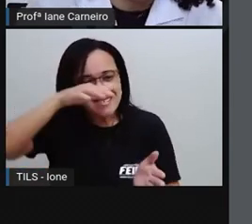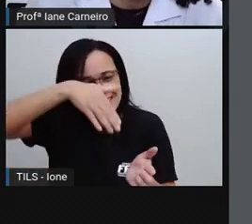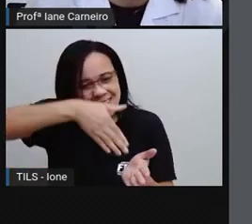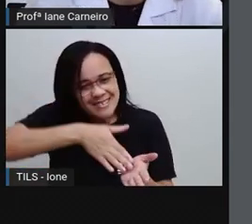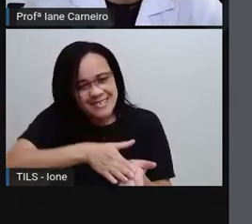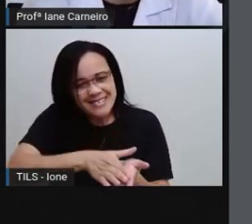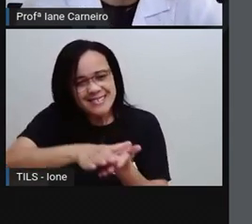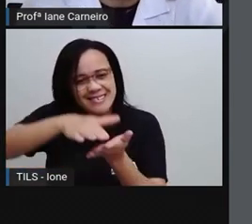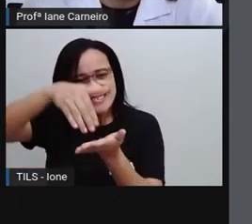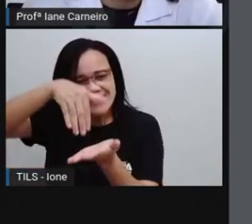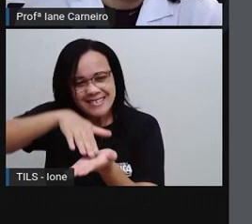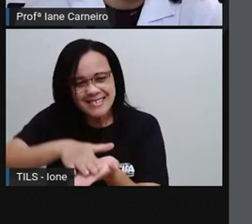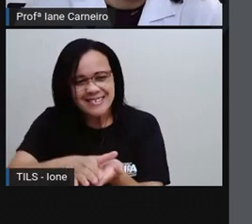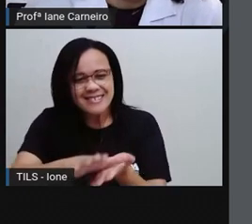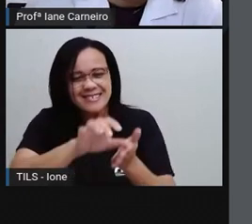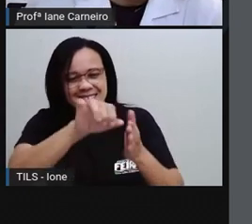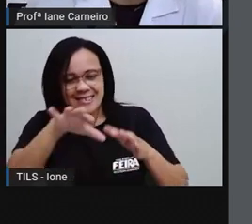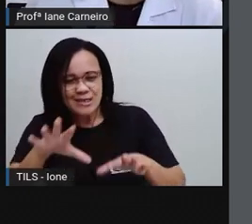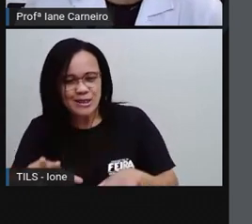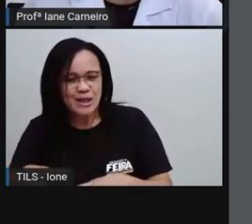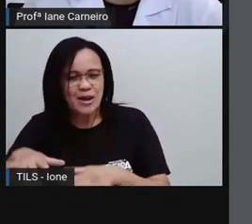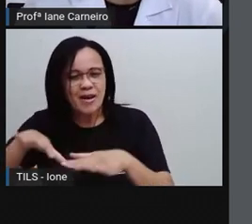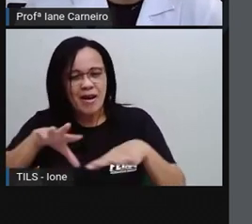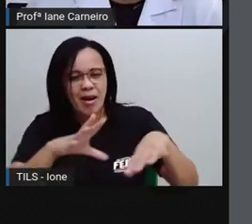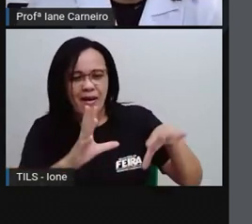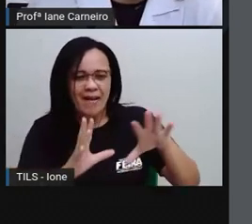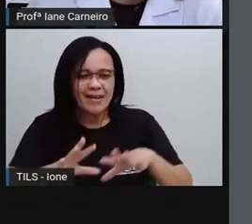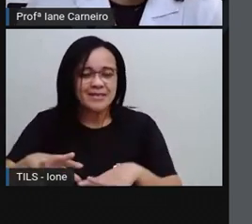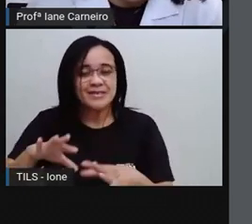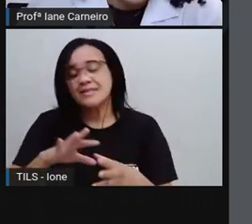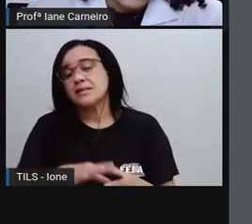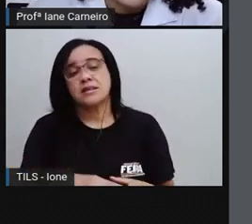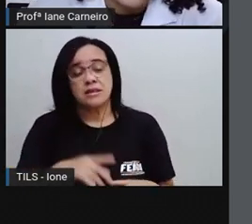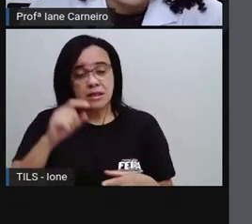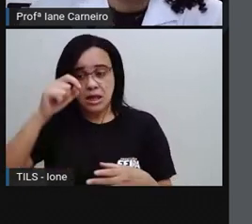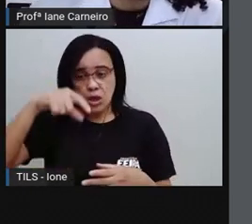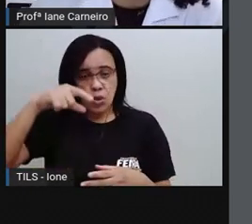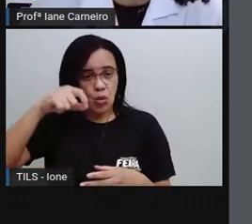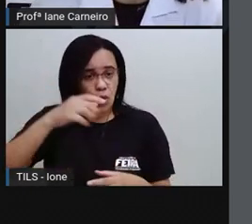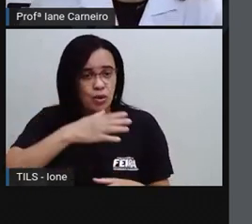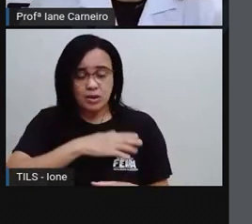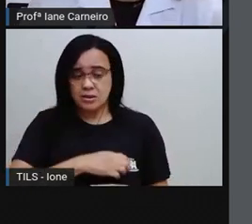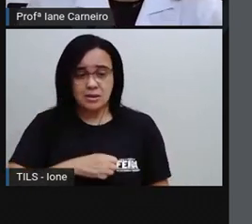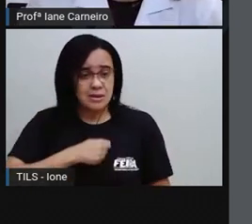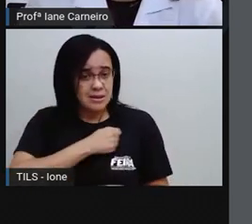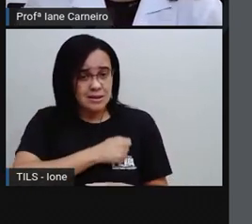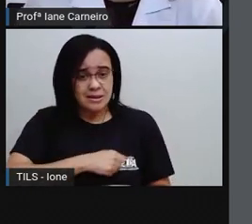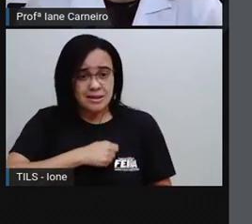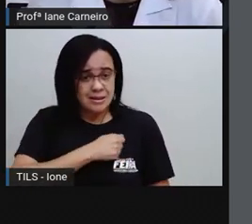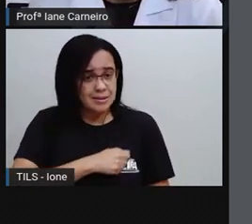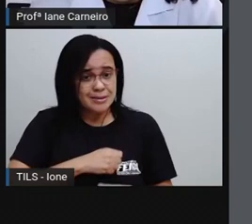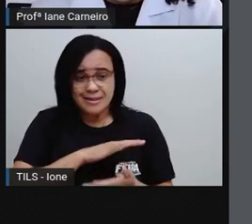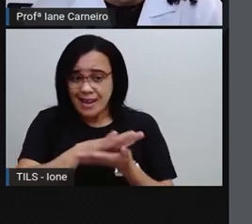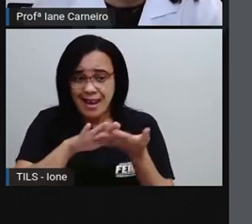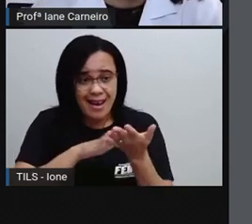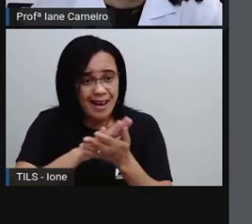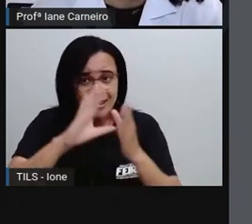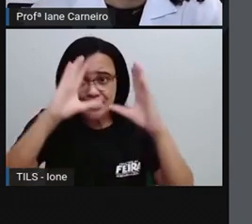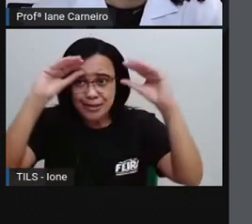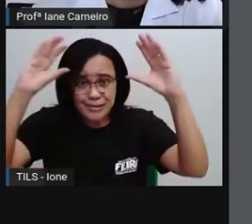macias e aveludadas. A gotinha nem ficou com saudades de quando morava naquela nuvem no céu.